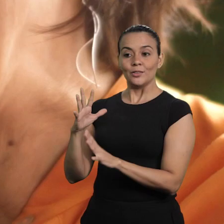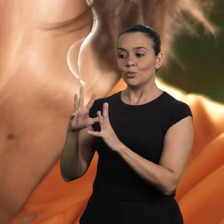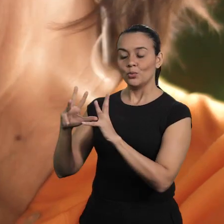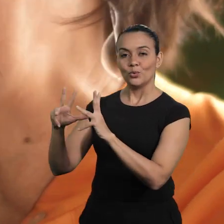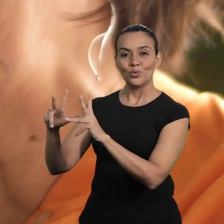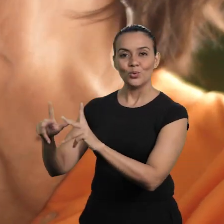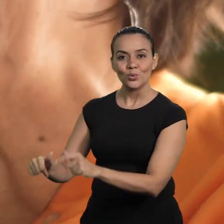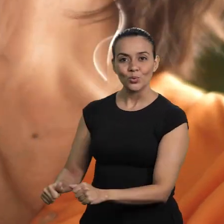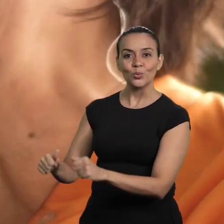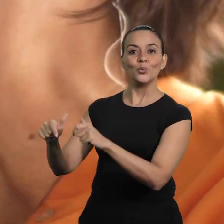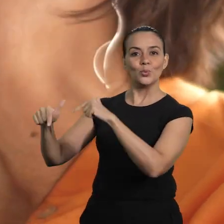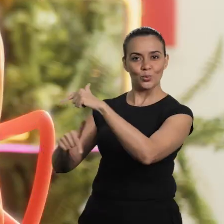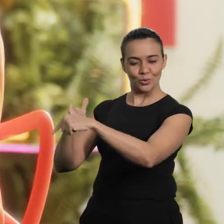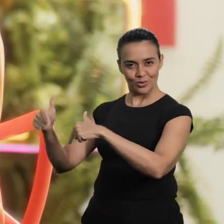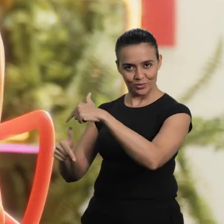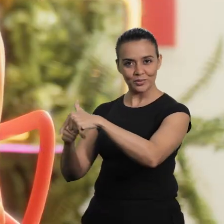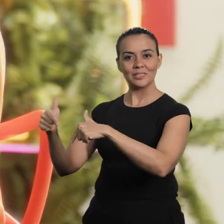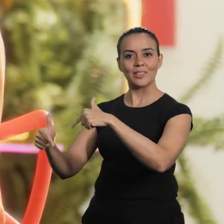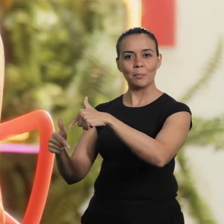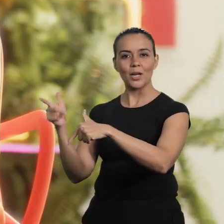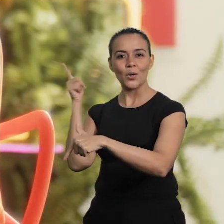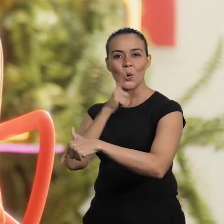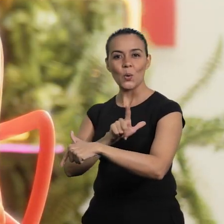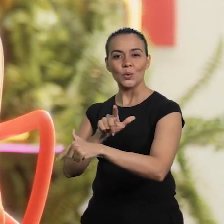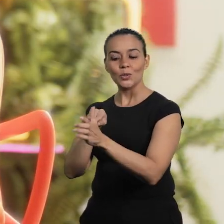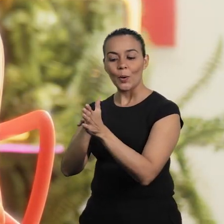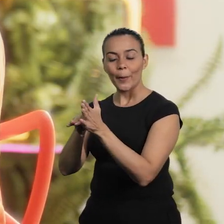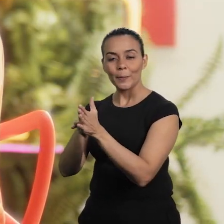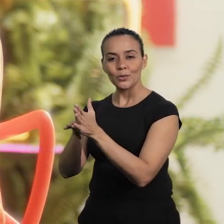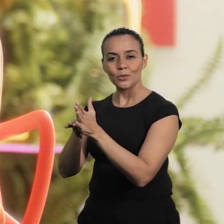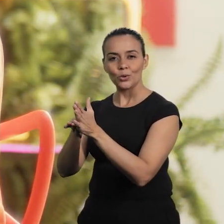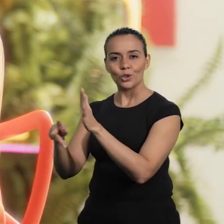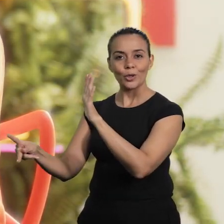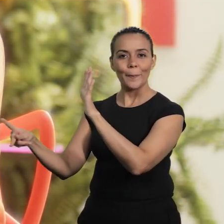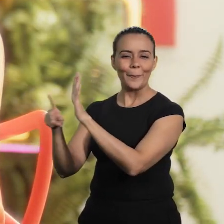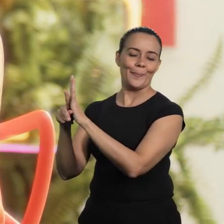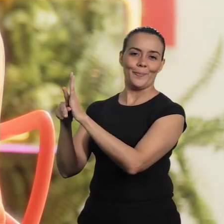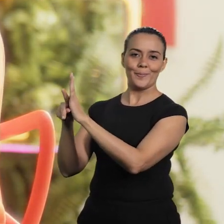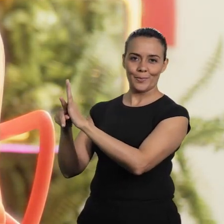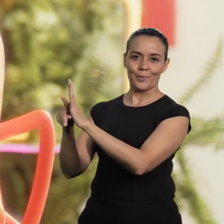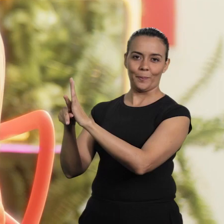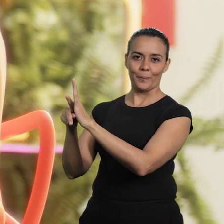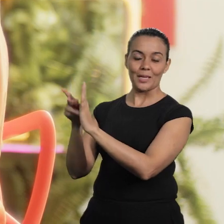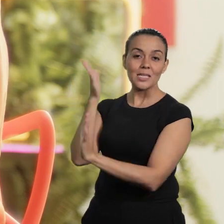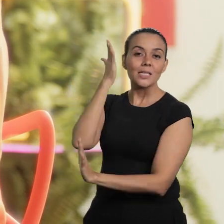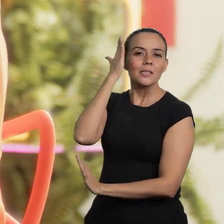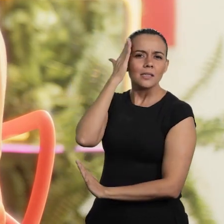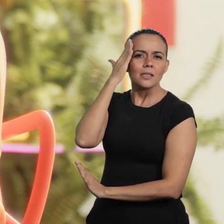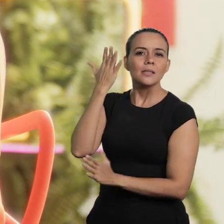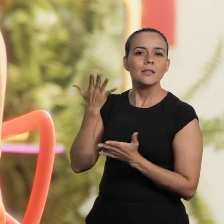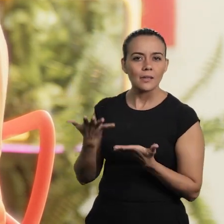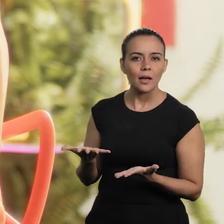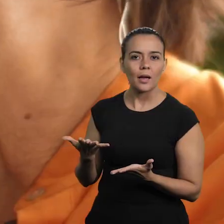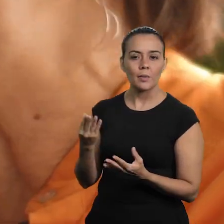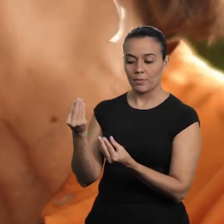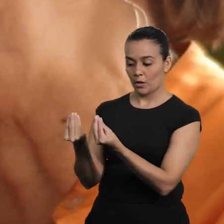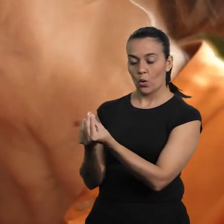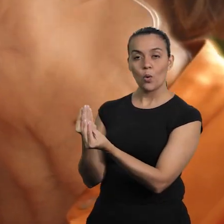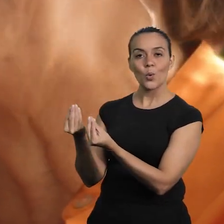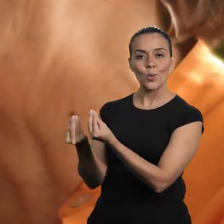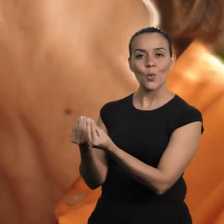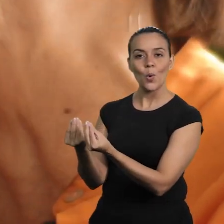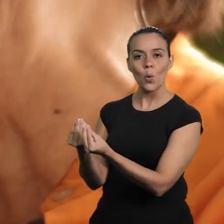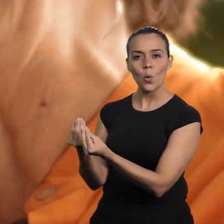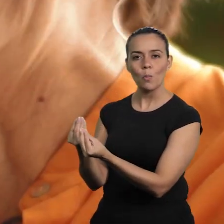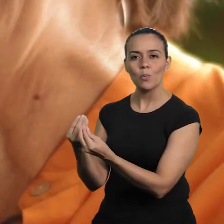seus pares na periferia, começaram a criar metodologias próprias, que falam com uma linguagem do